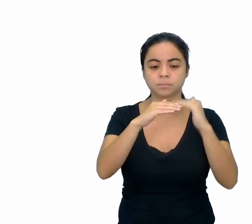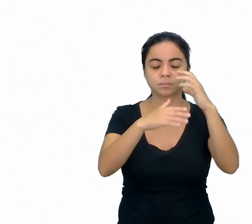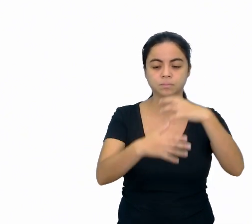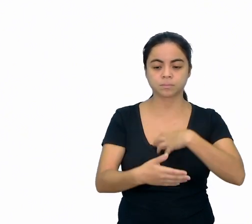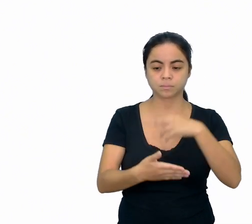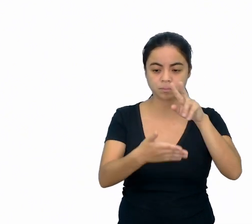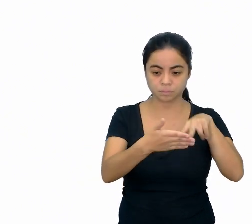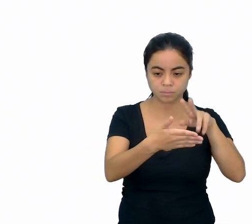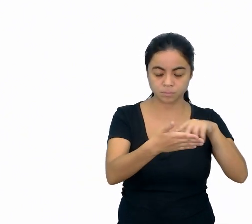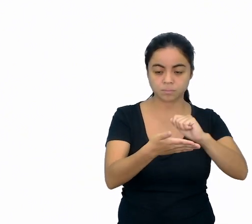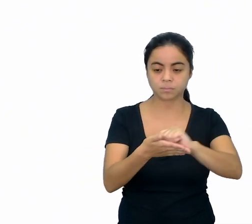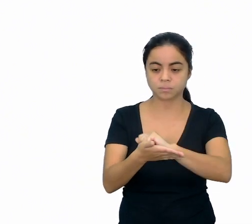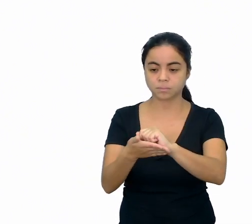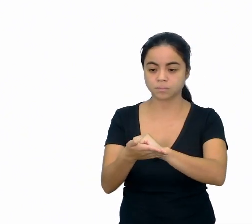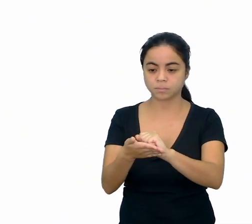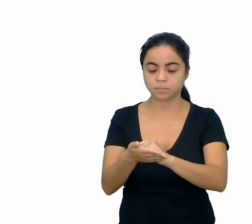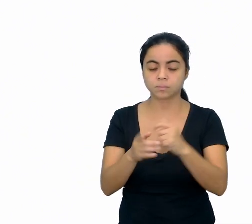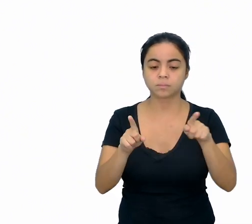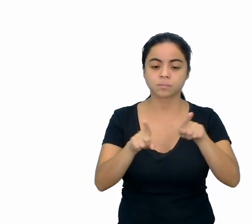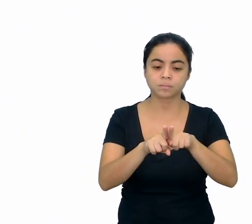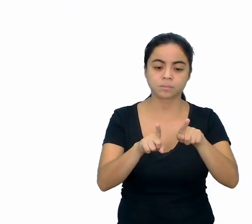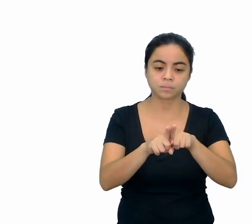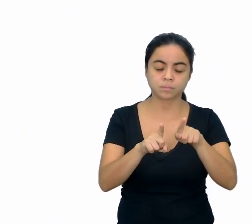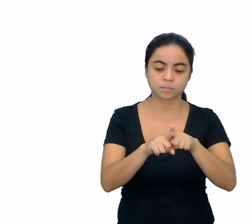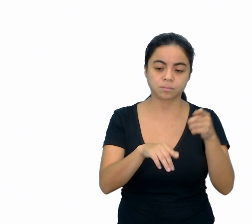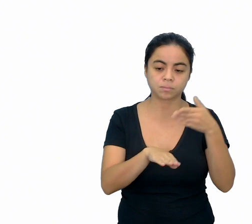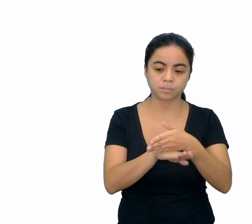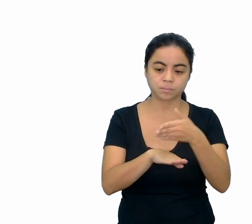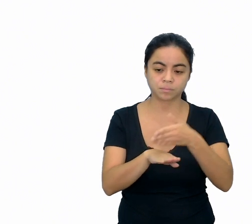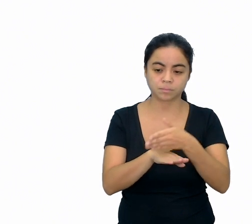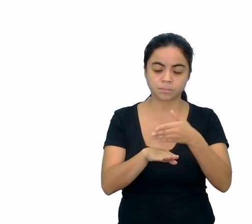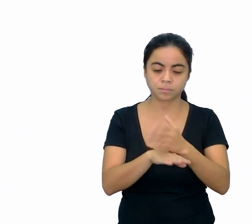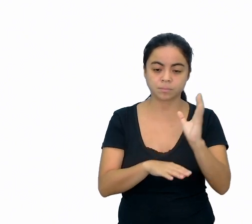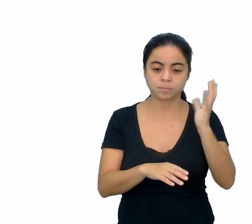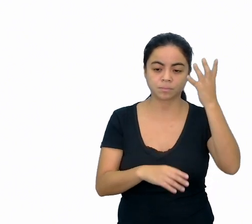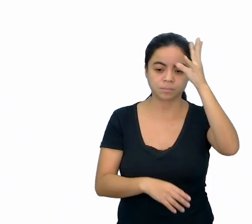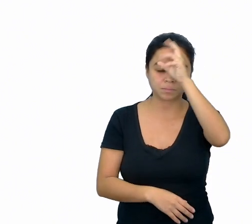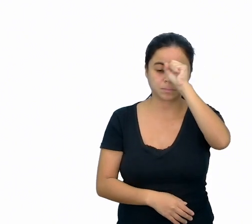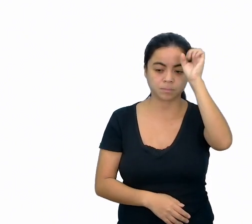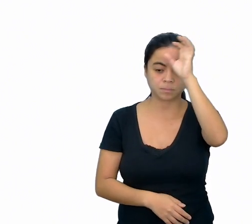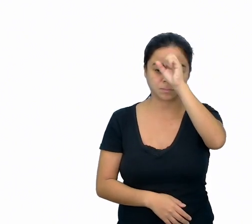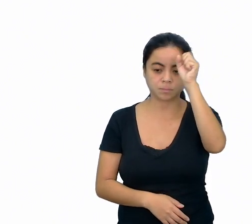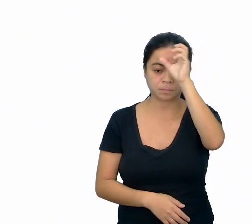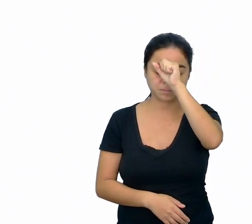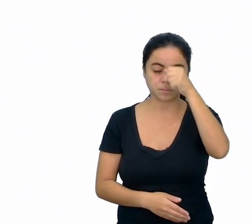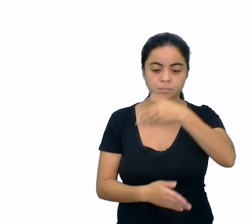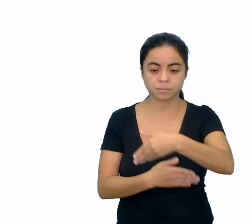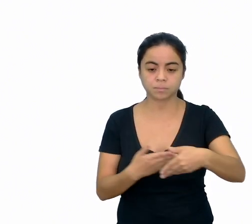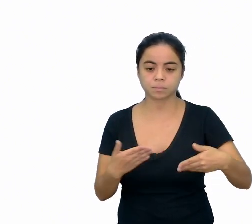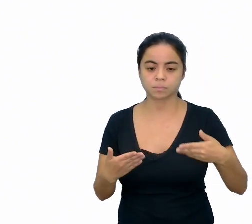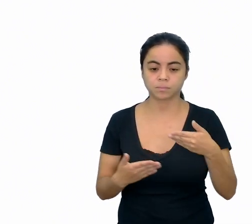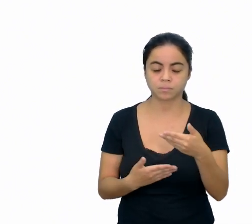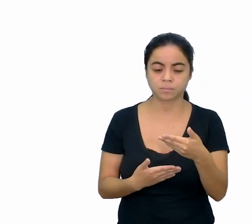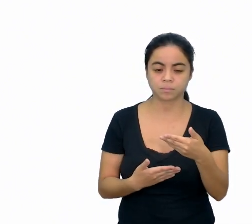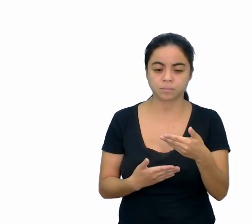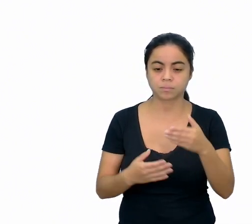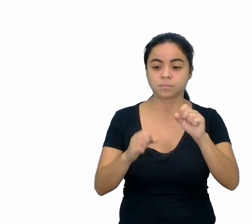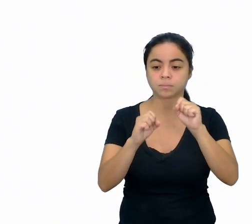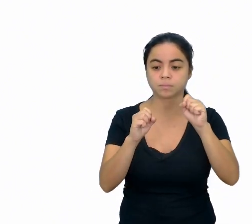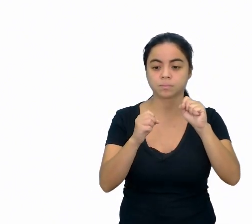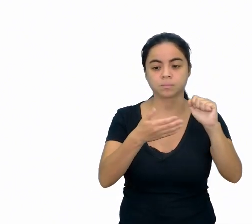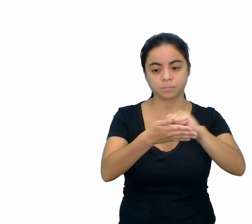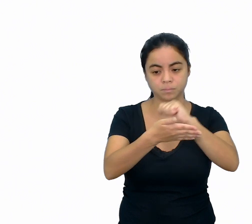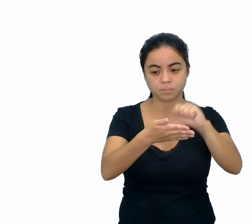e escritores e ainda participarão de situações de aprendizagens relacionadas ao sistema de